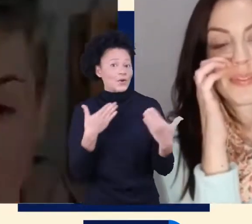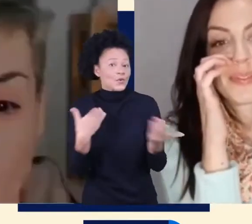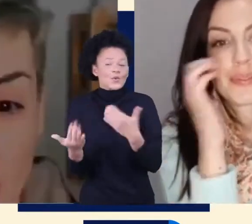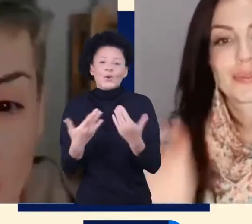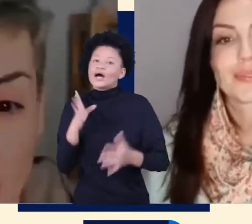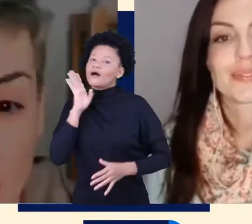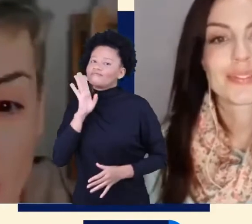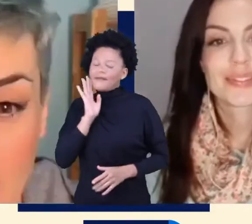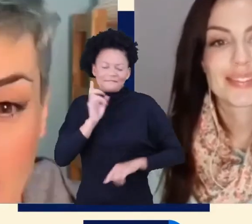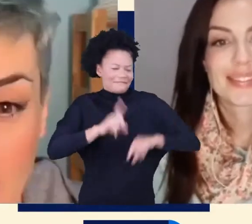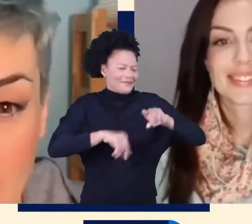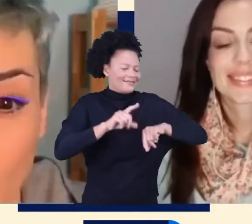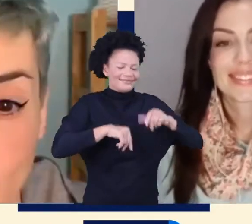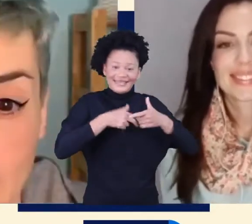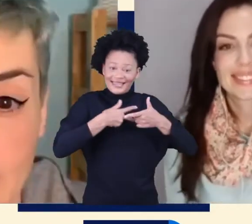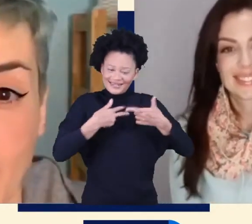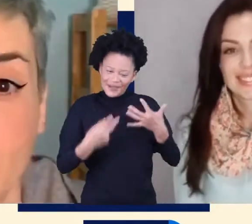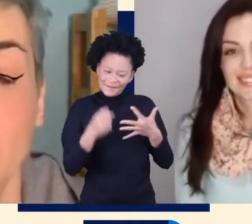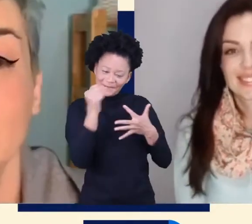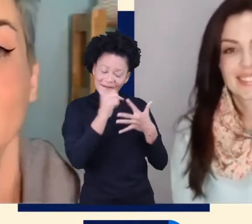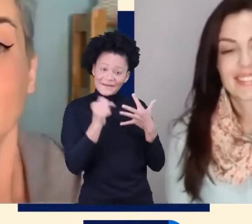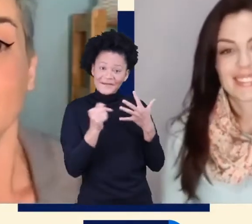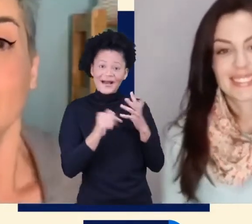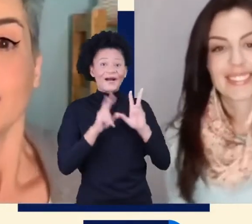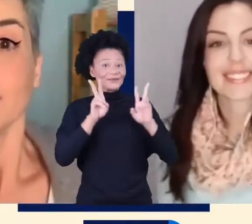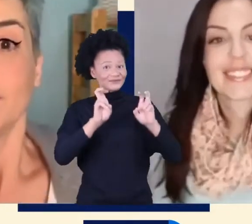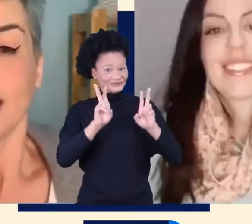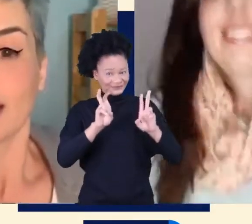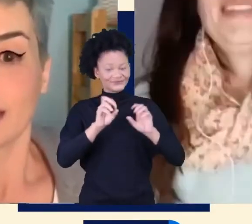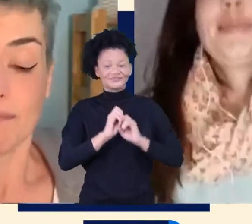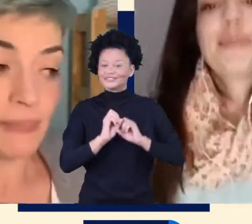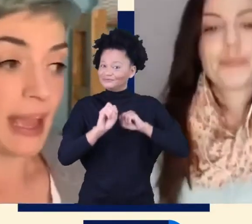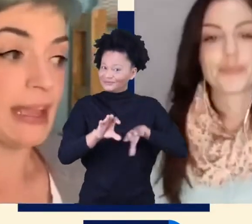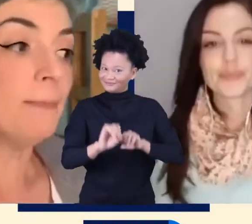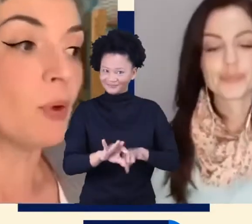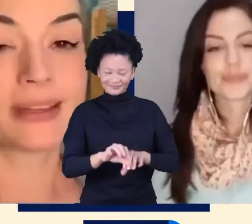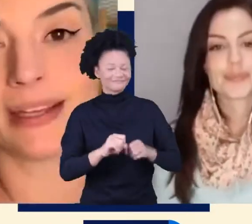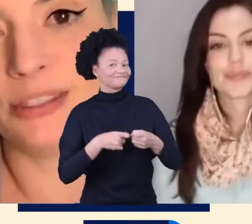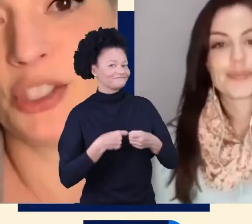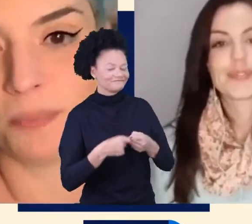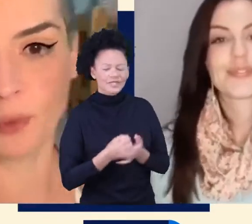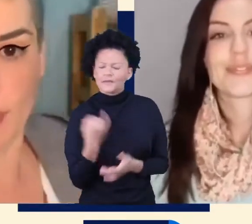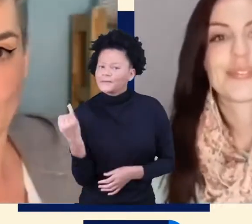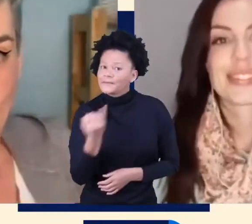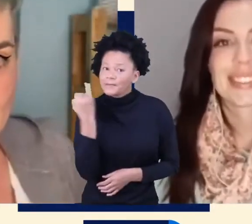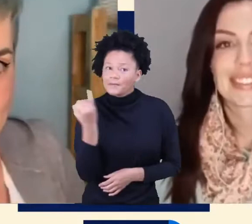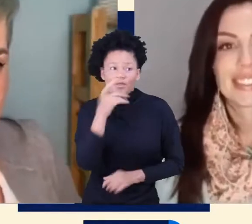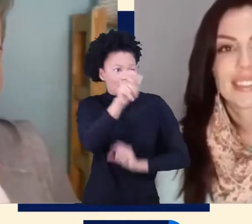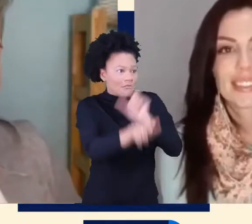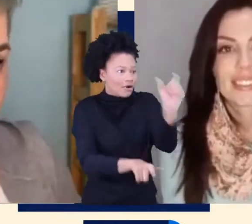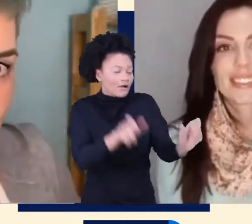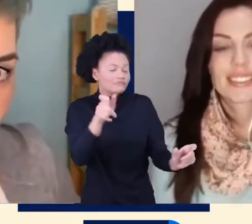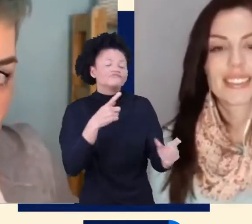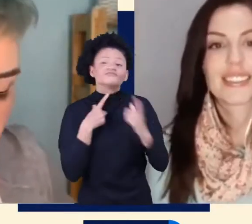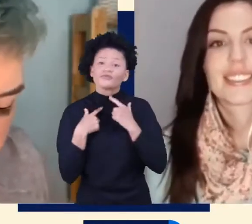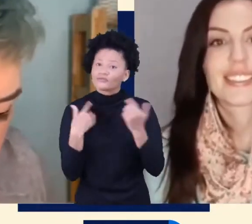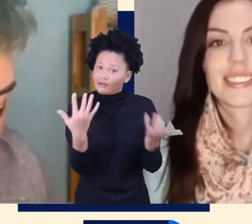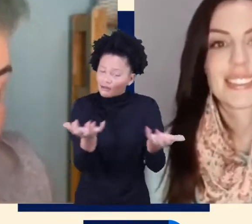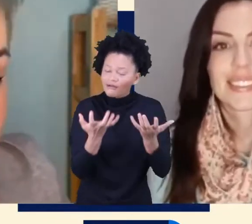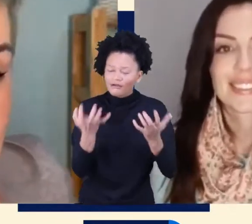tem muita conversa bacana, muito material né, importante para o pessoal que quiser se